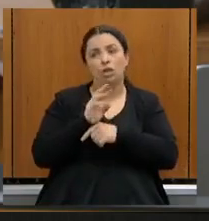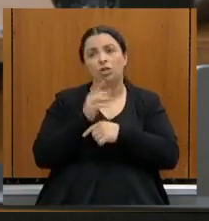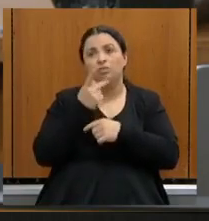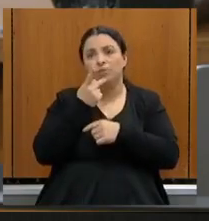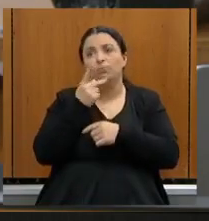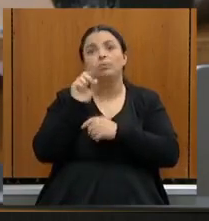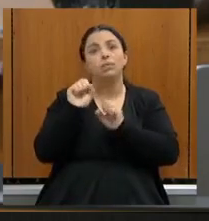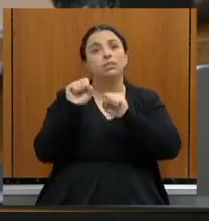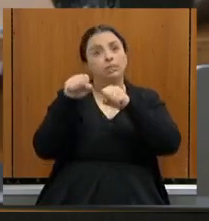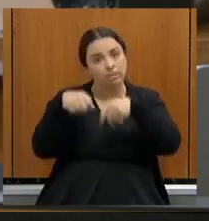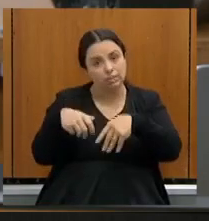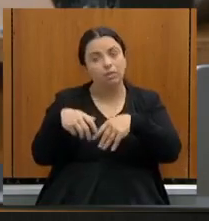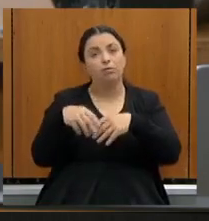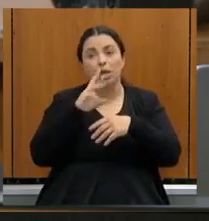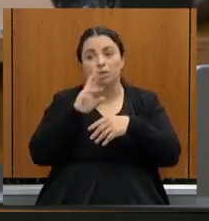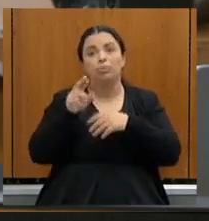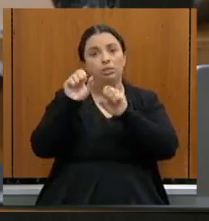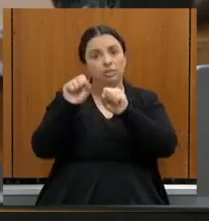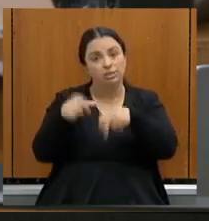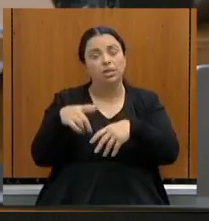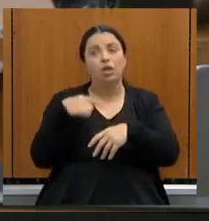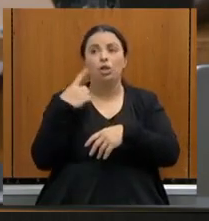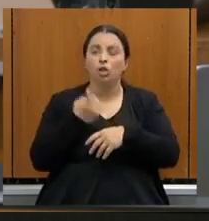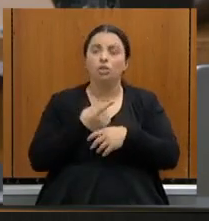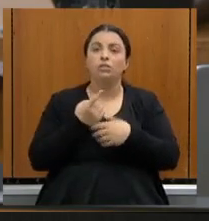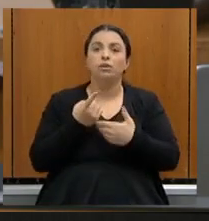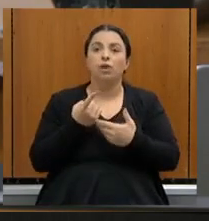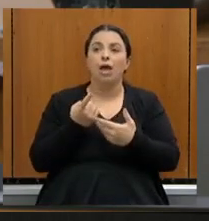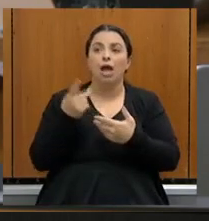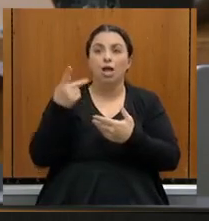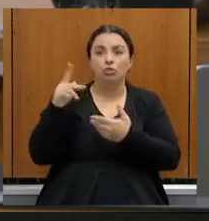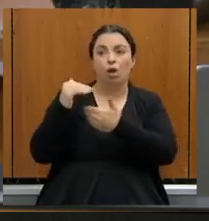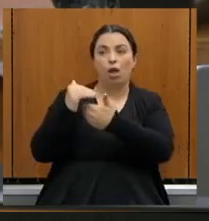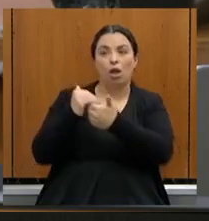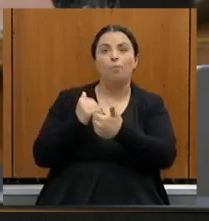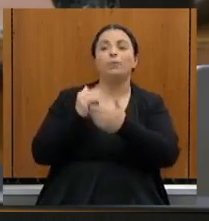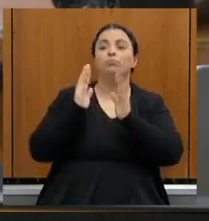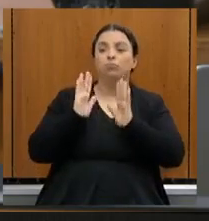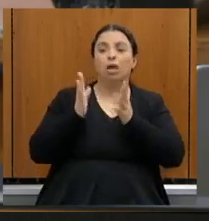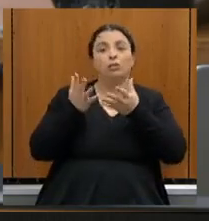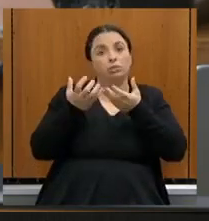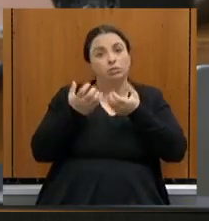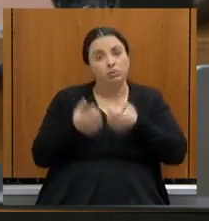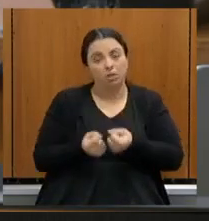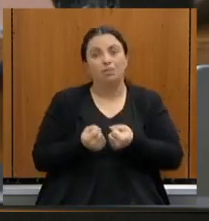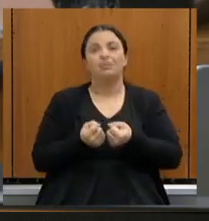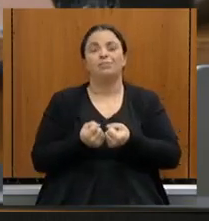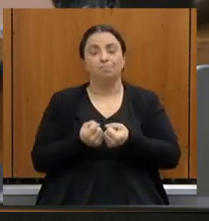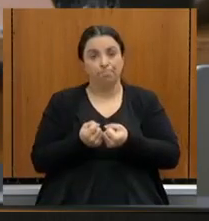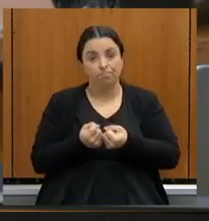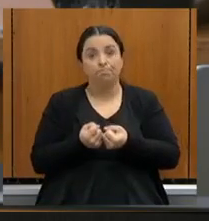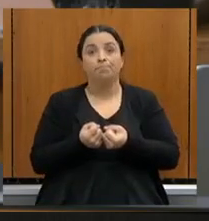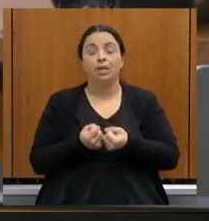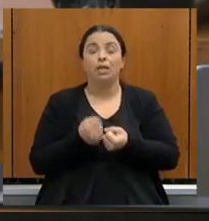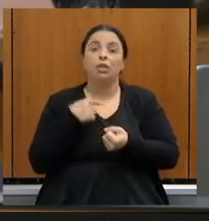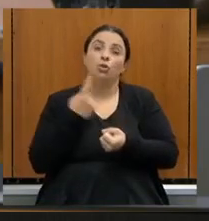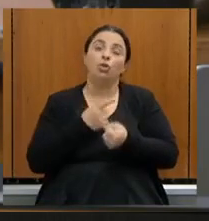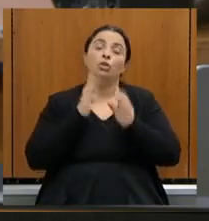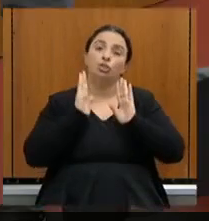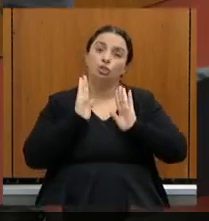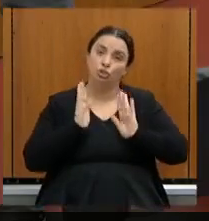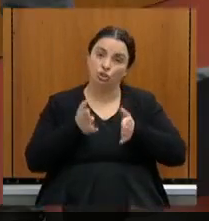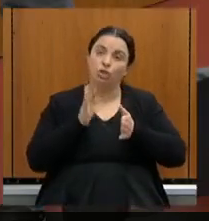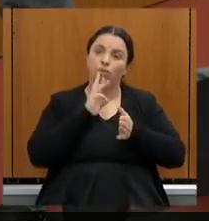pautaríamos e acataríamos a recomendação do Ministério Público. Então, assim, nós já nos